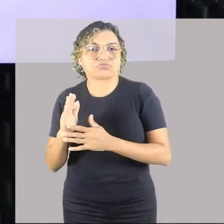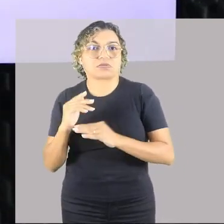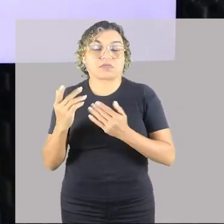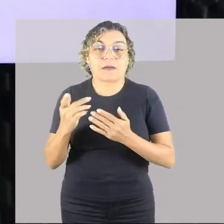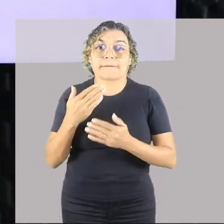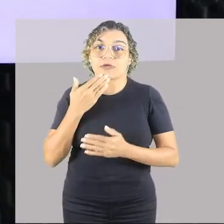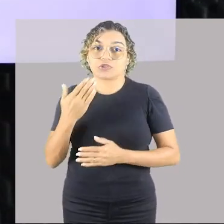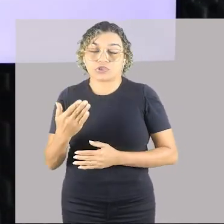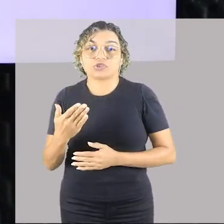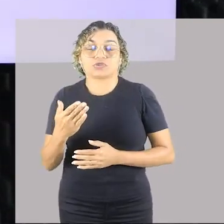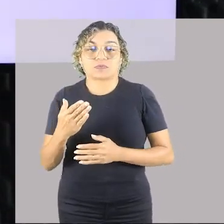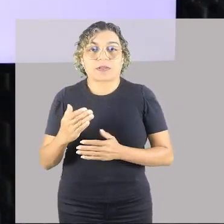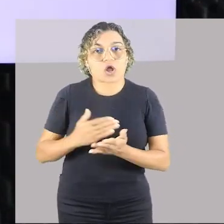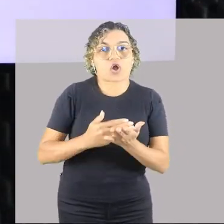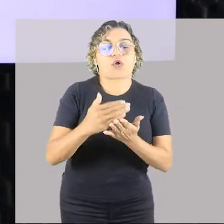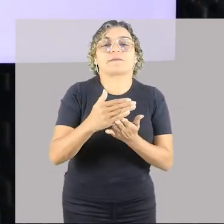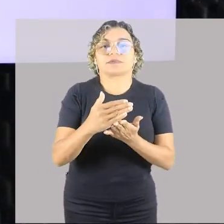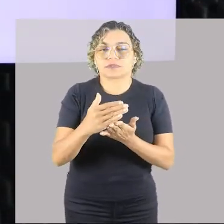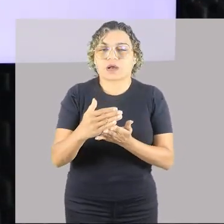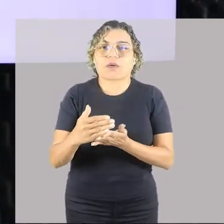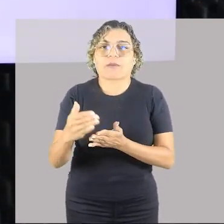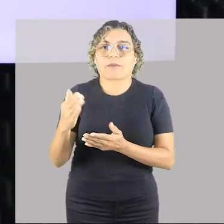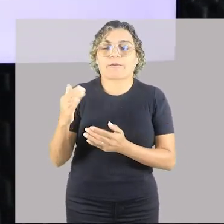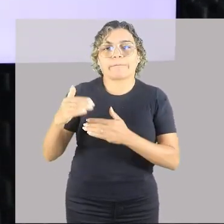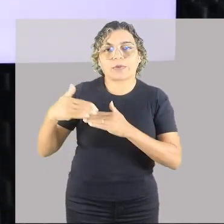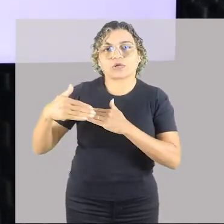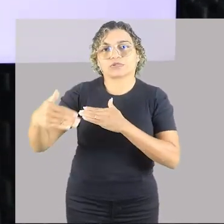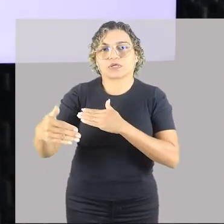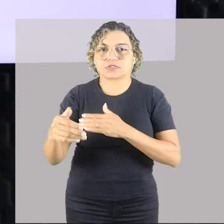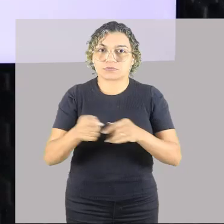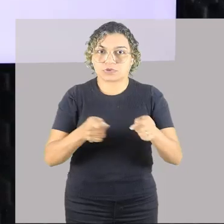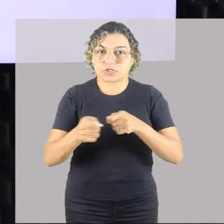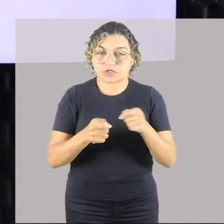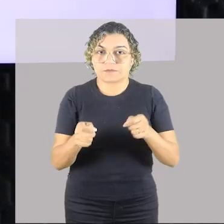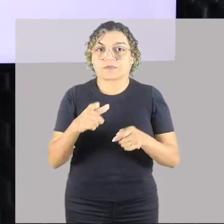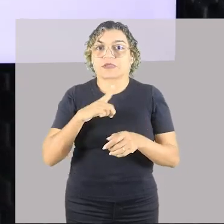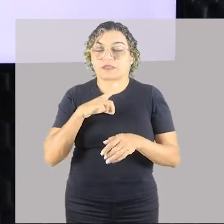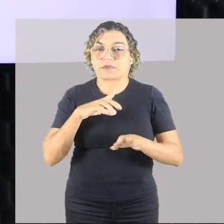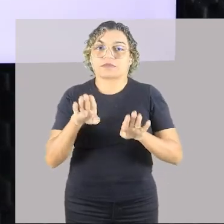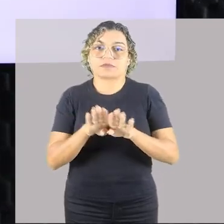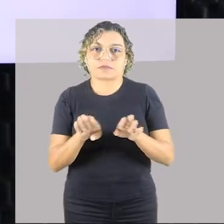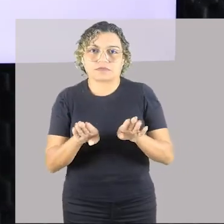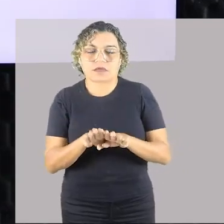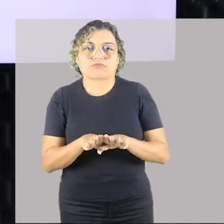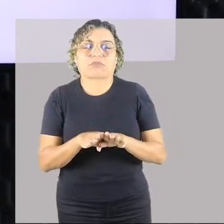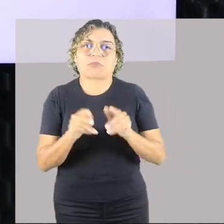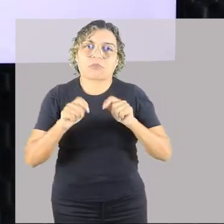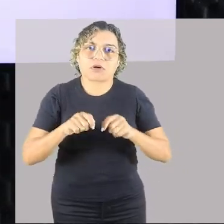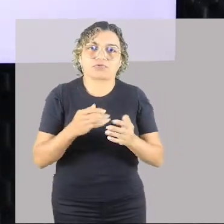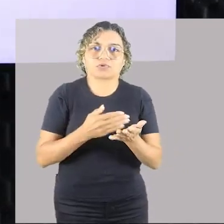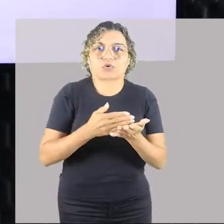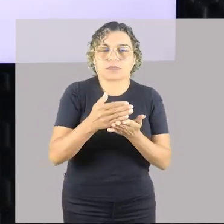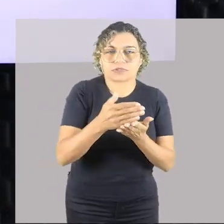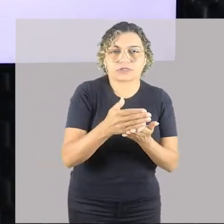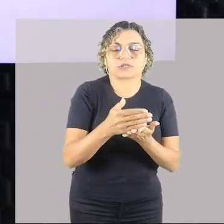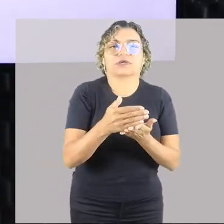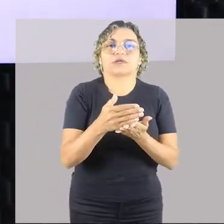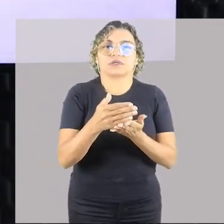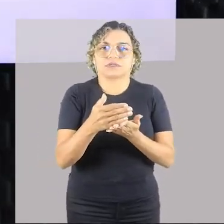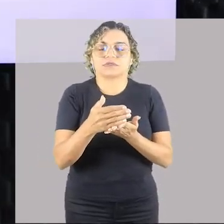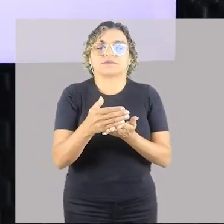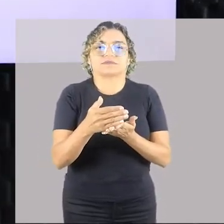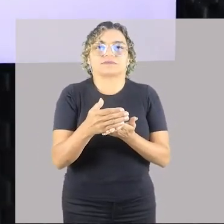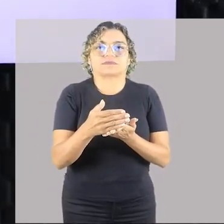para instaurar um processo administrativo. De outro lado, nós temos a possibilidade desse processo ser iniciado, dele